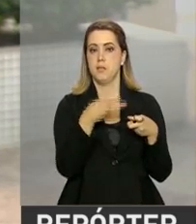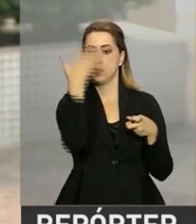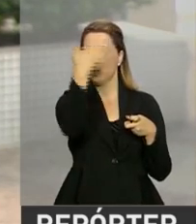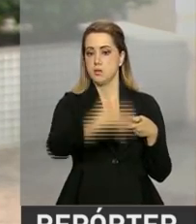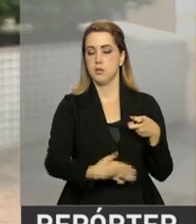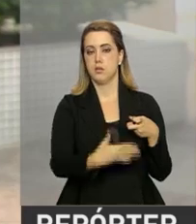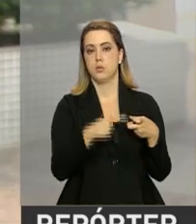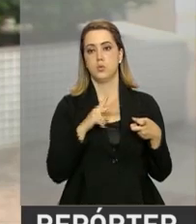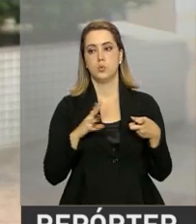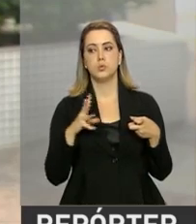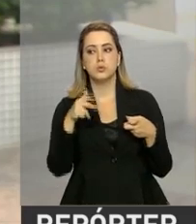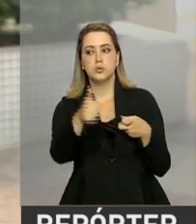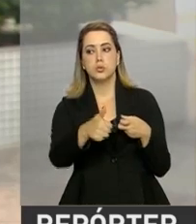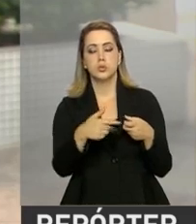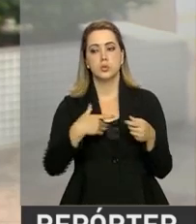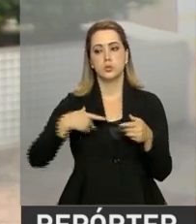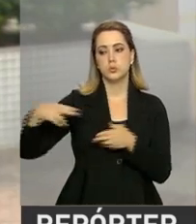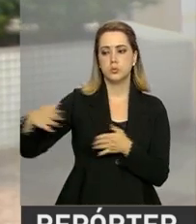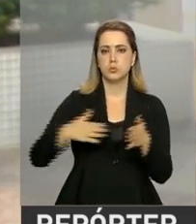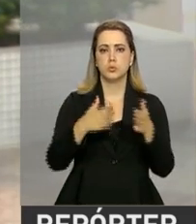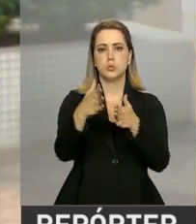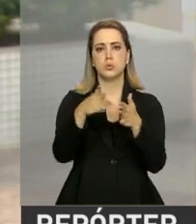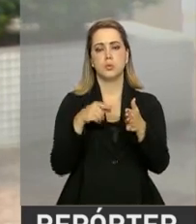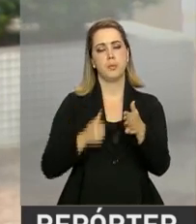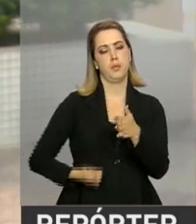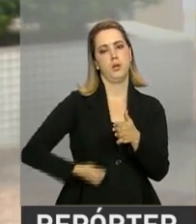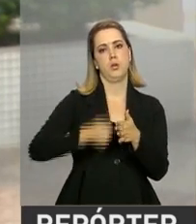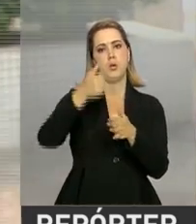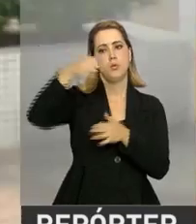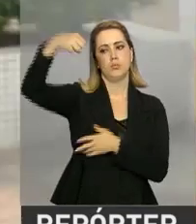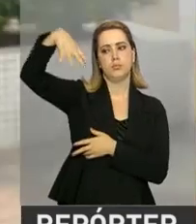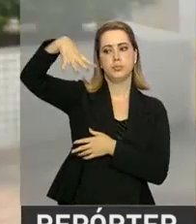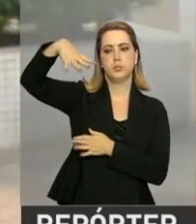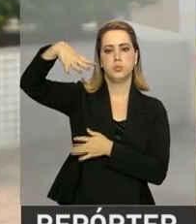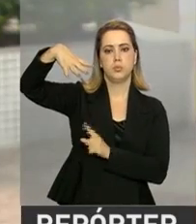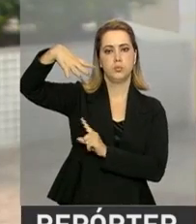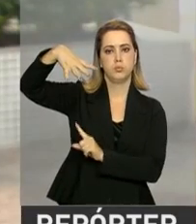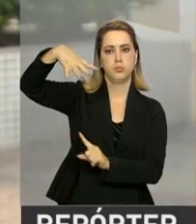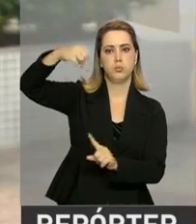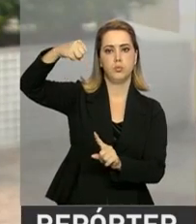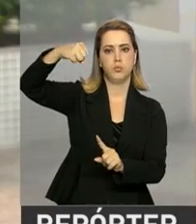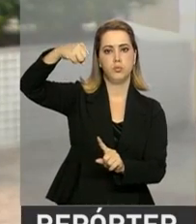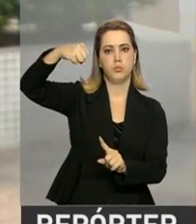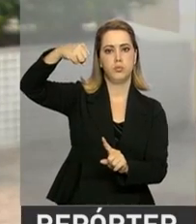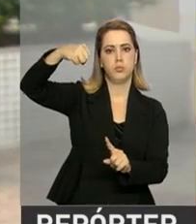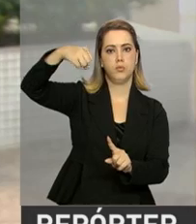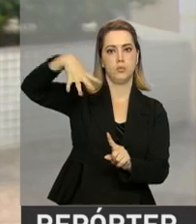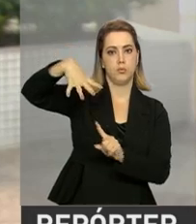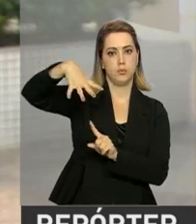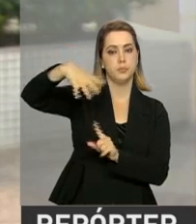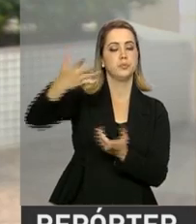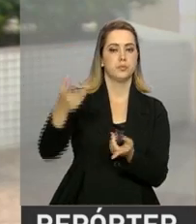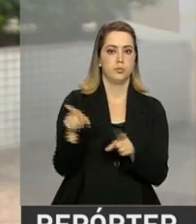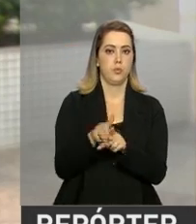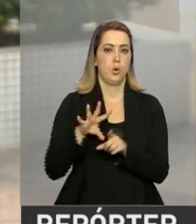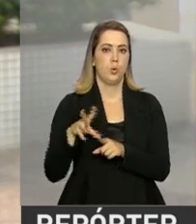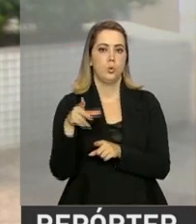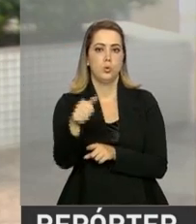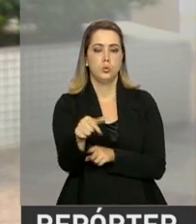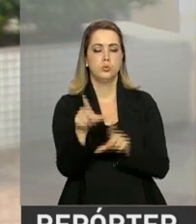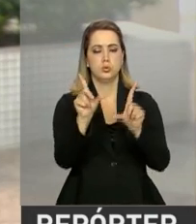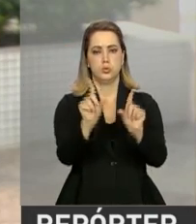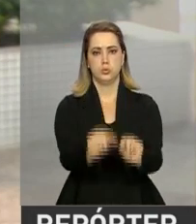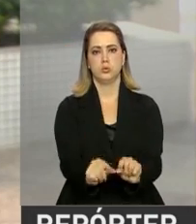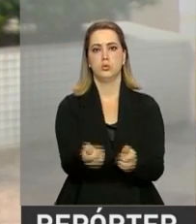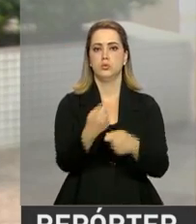garagem nos corredores em todos os lugares isso ajuda a economizar toda a redução de consumo em kil gerado a